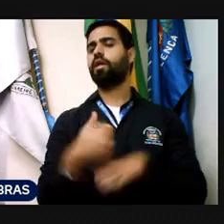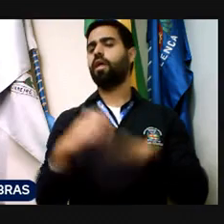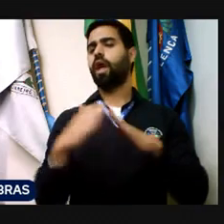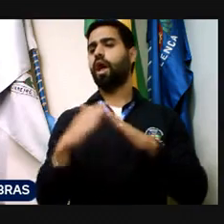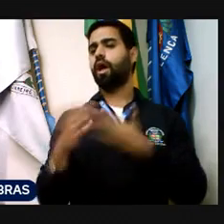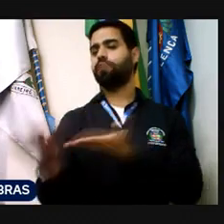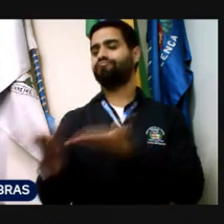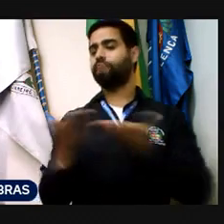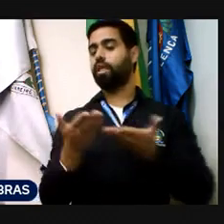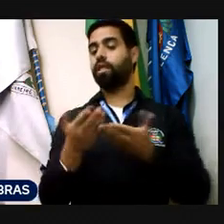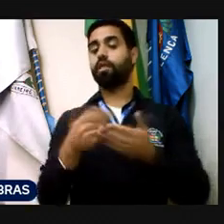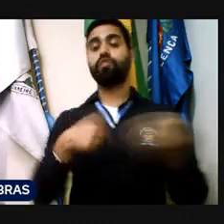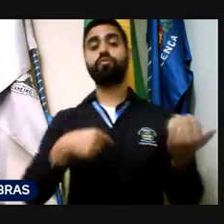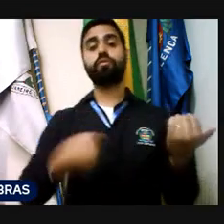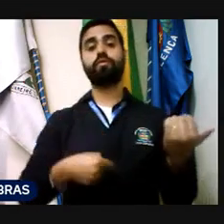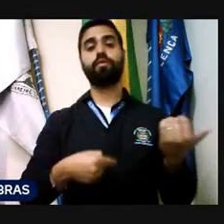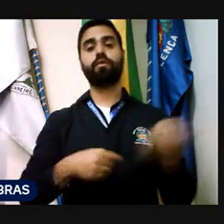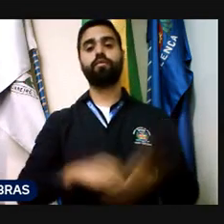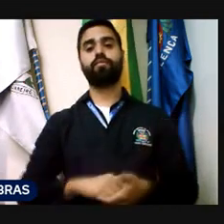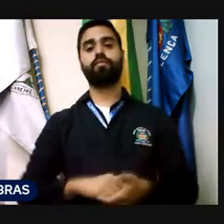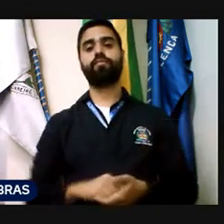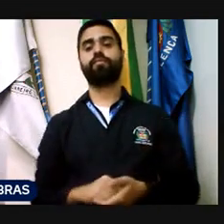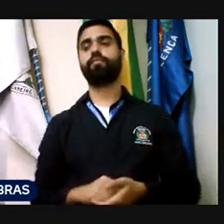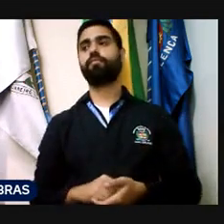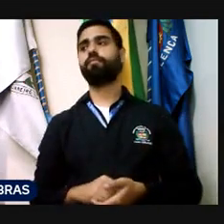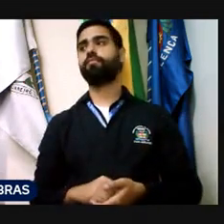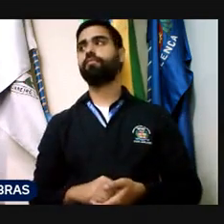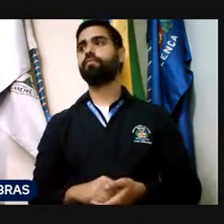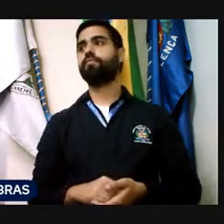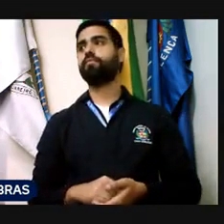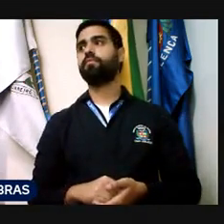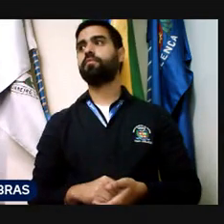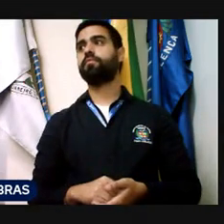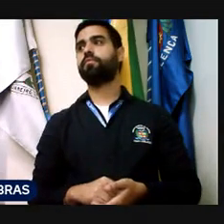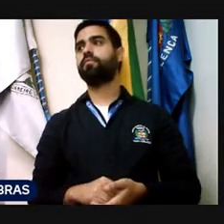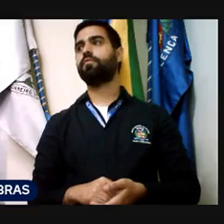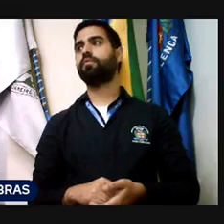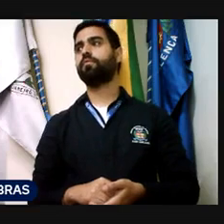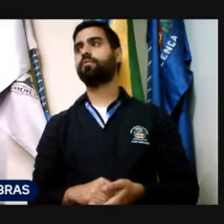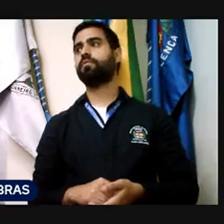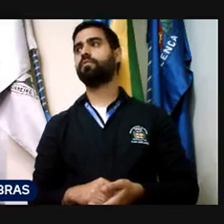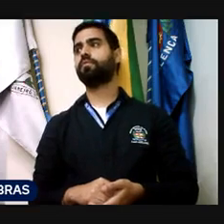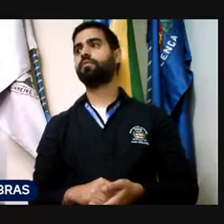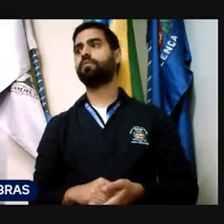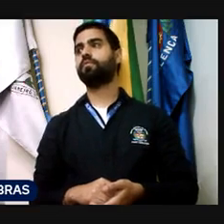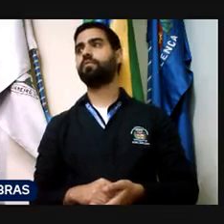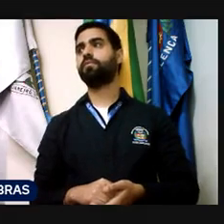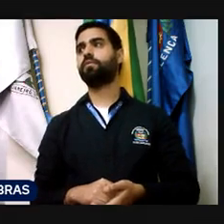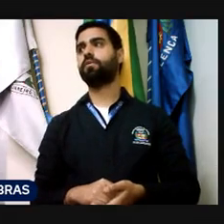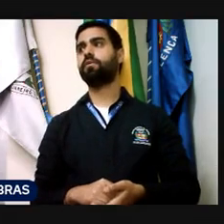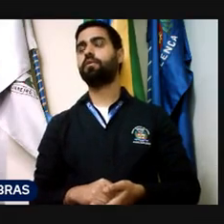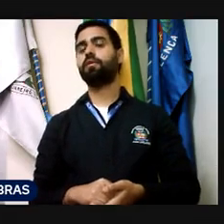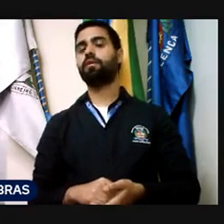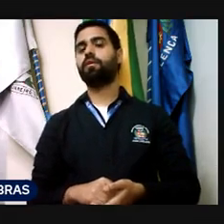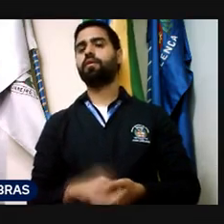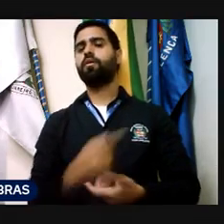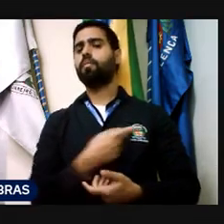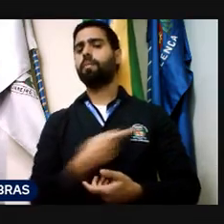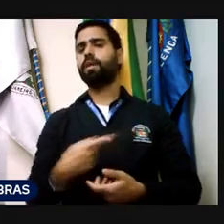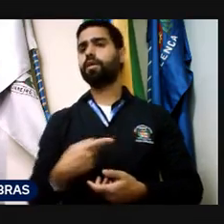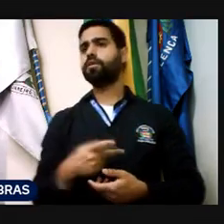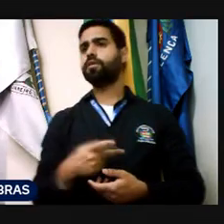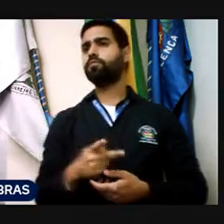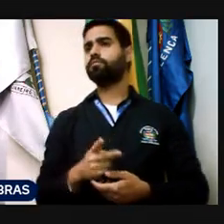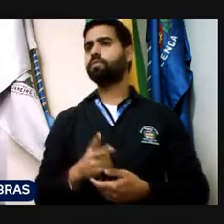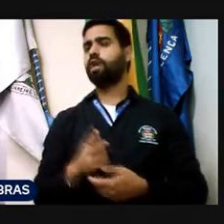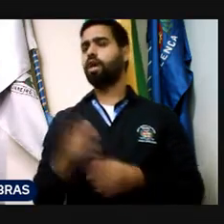de Conservatória, ao vereador David Nogueira, presidente da Associação Casa de Caridade Conservatória,